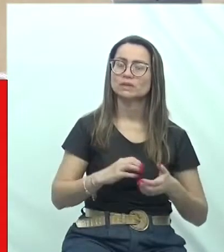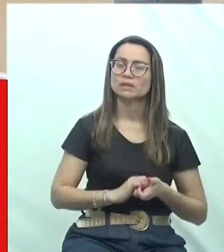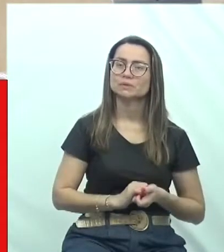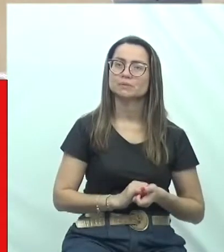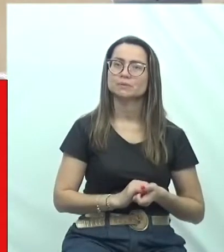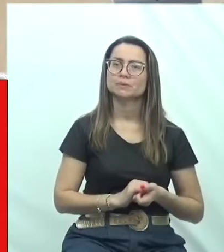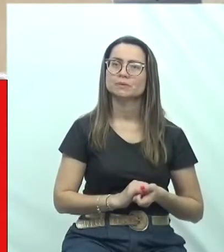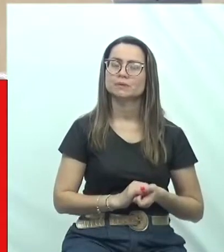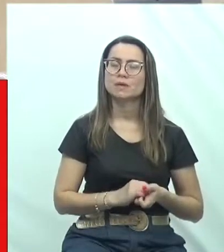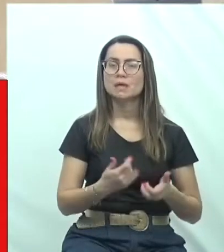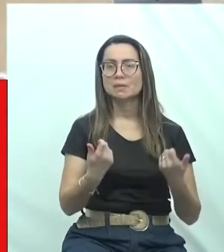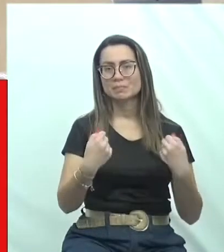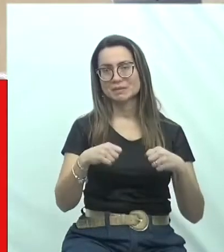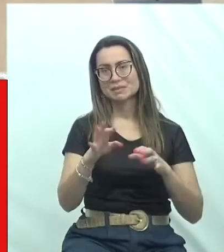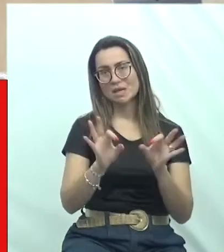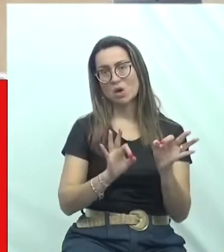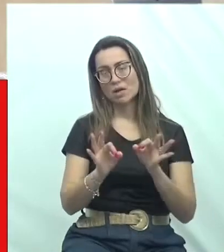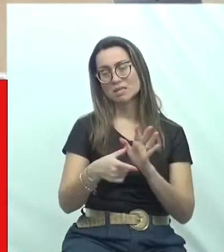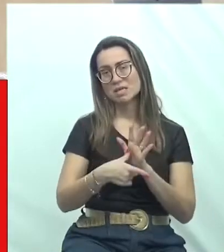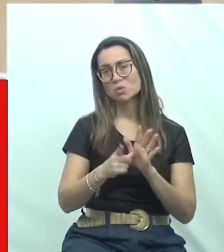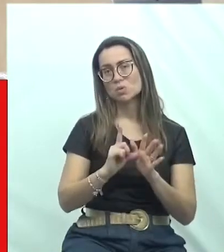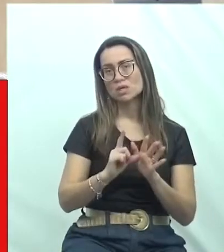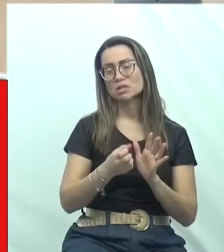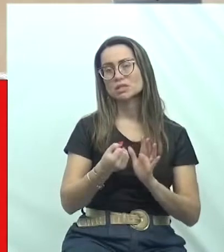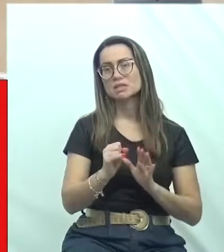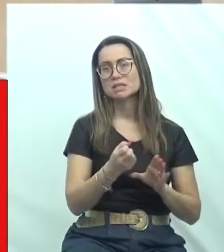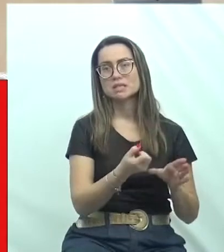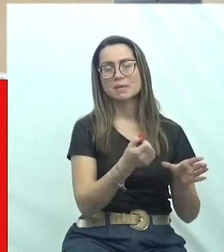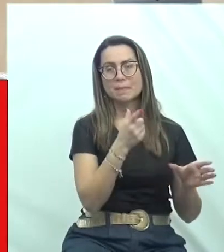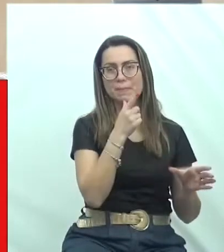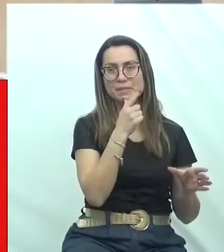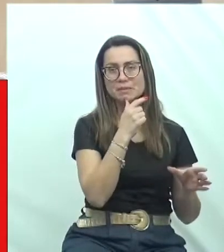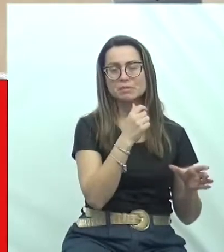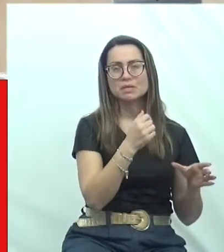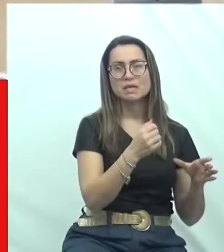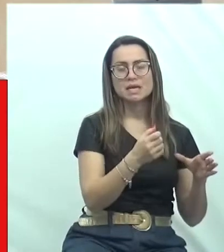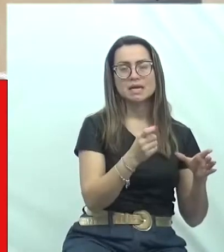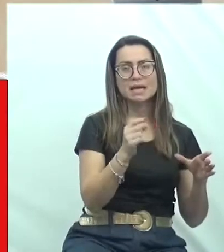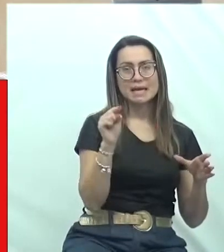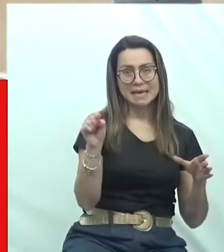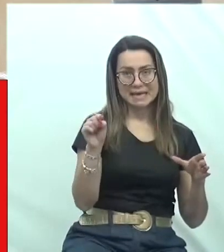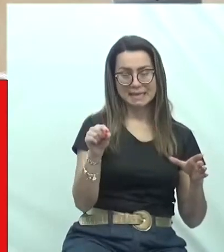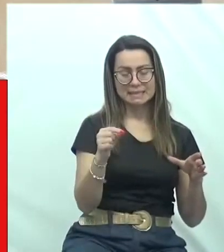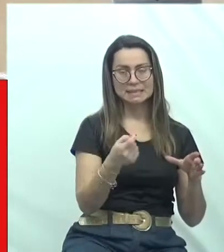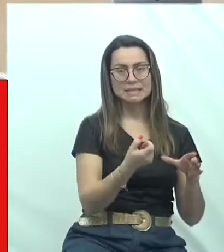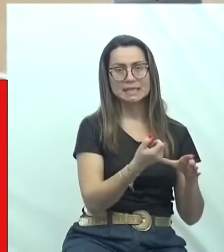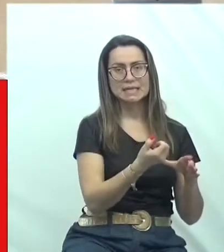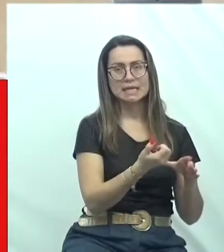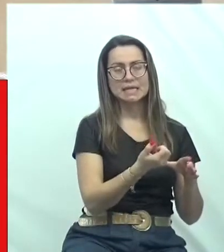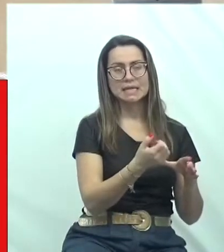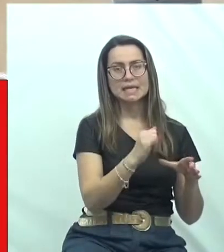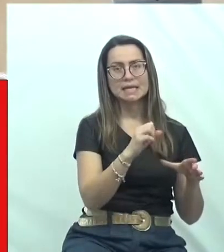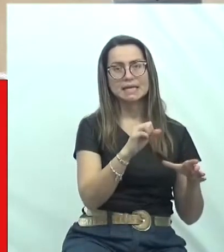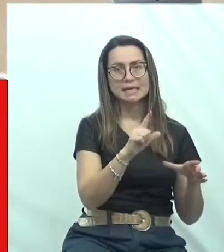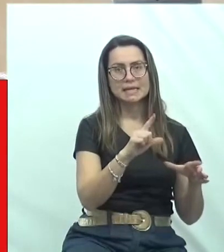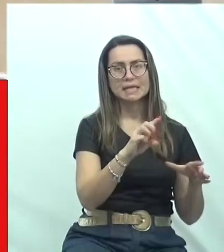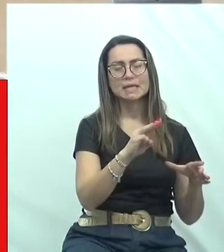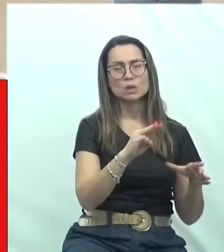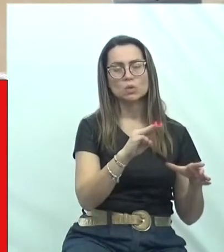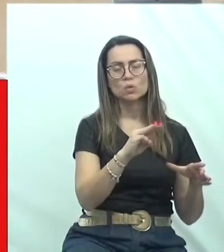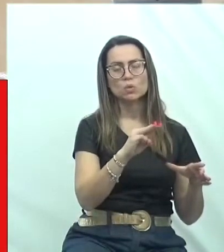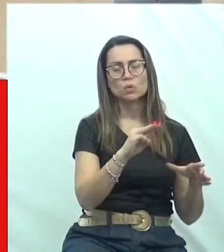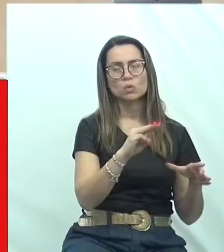ser definido quanto antes se esse eliminador de ar que estão oferecendo para o público, ele afeta ou